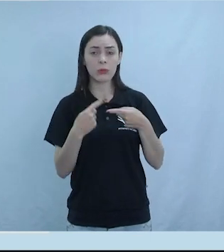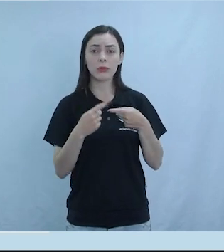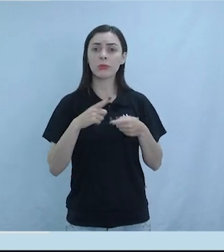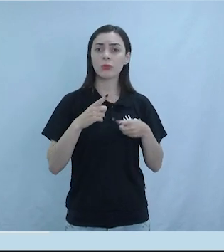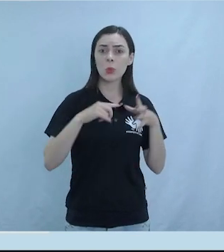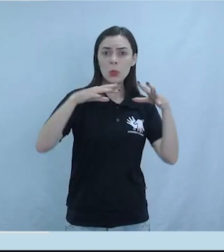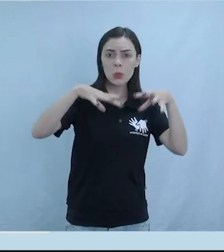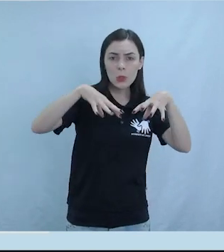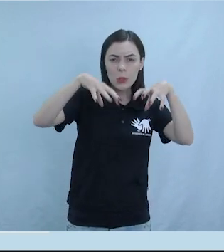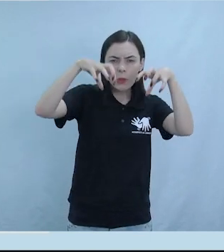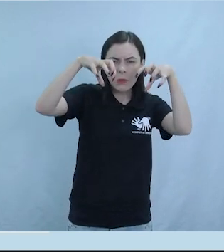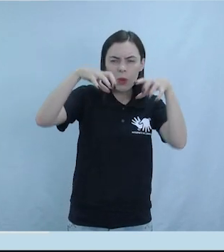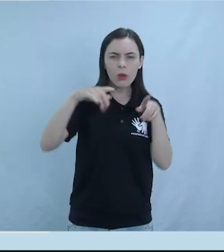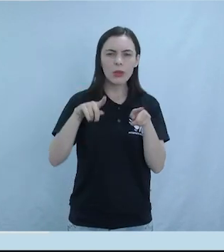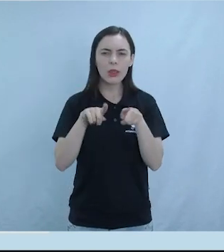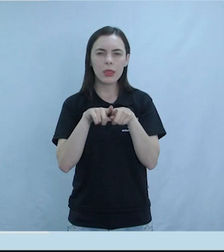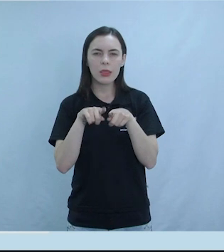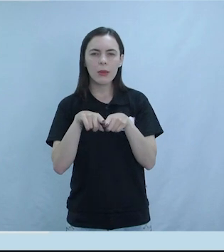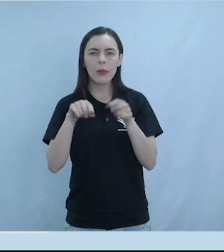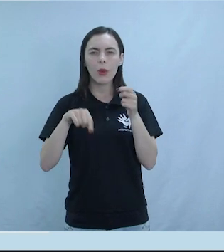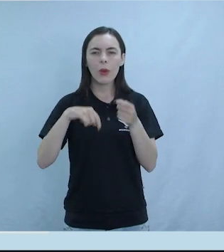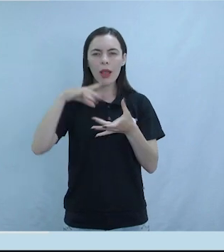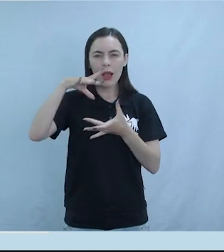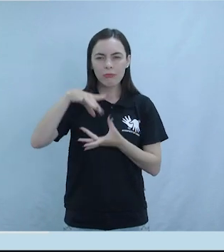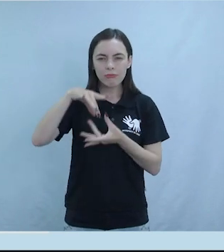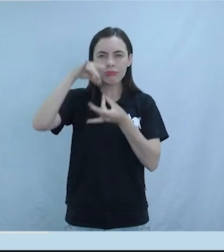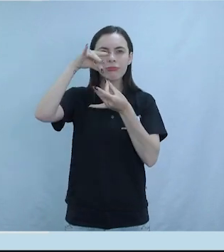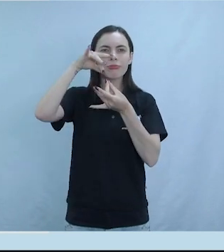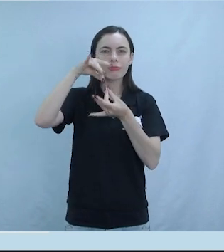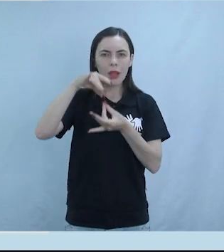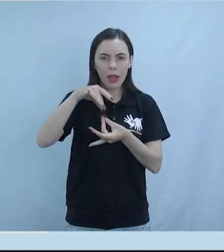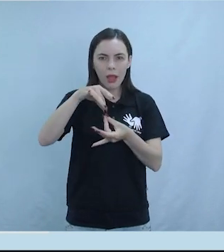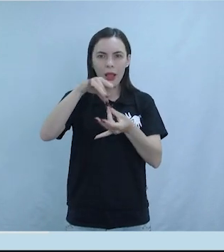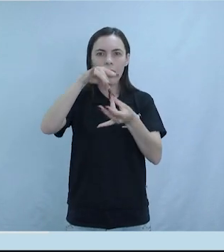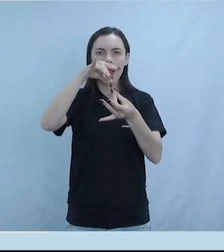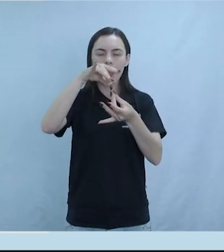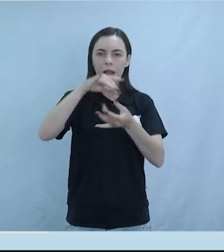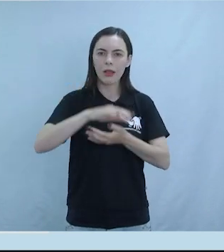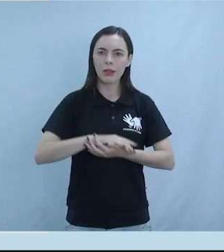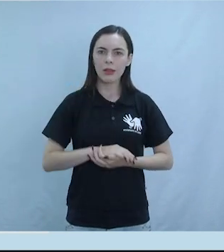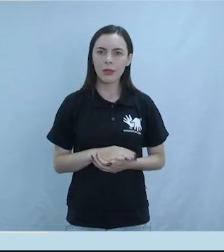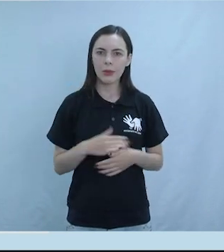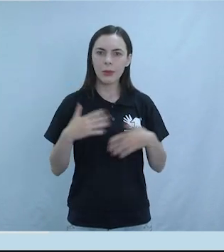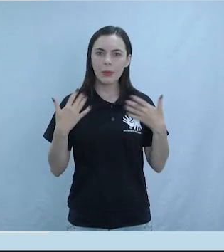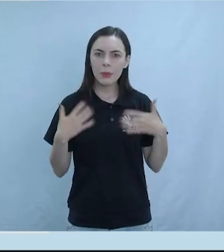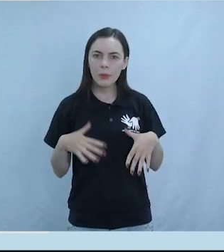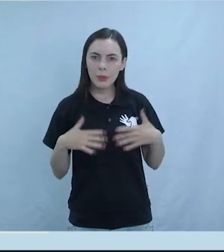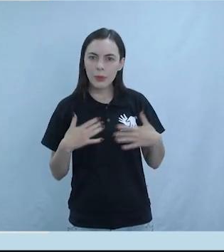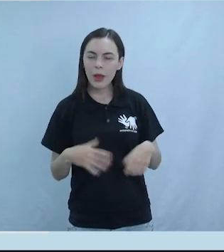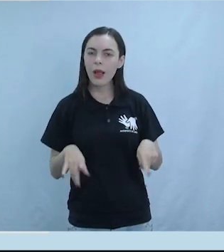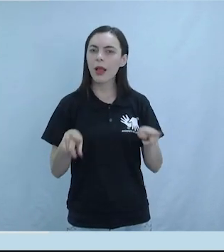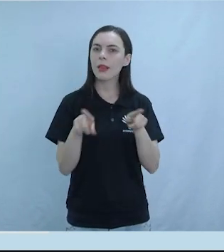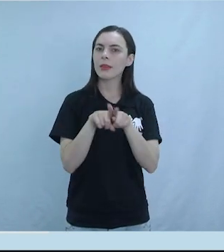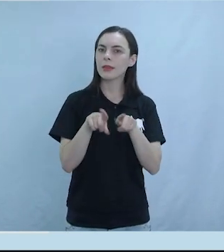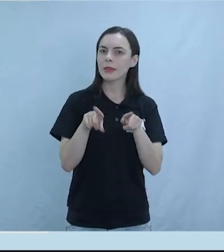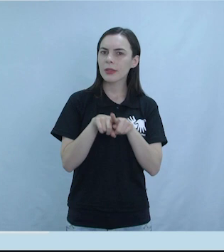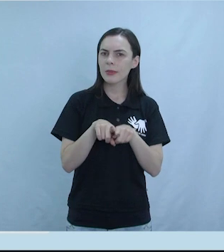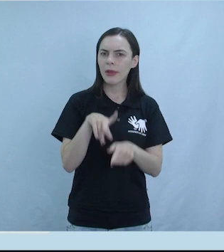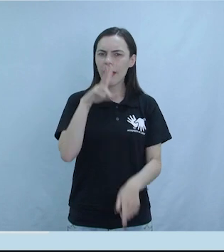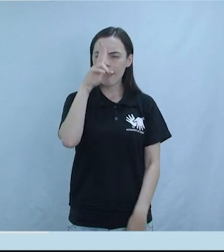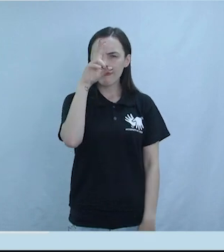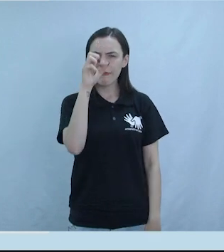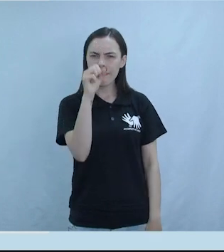os monstros e os espíritos maléficos. Ui. Eles eram tão